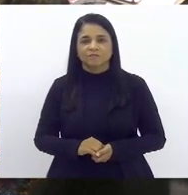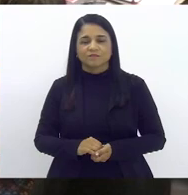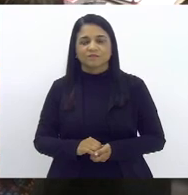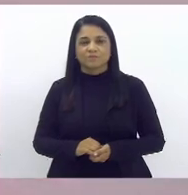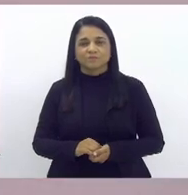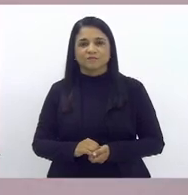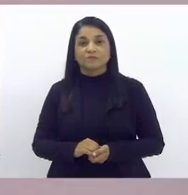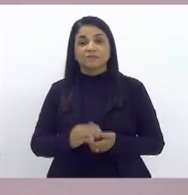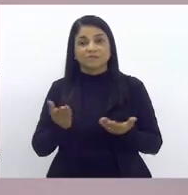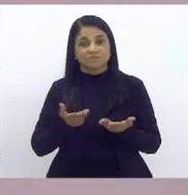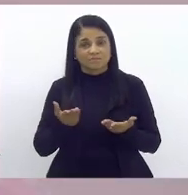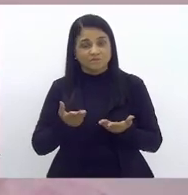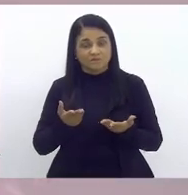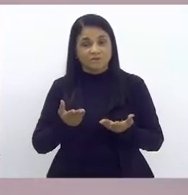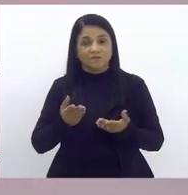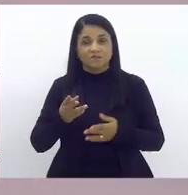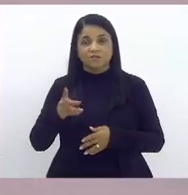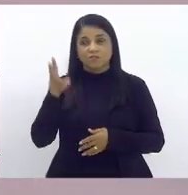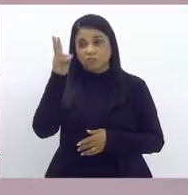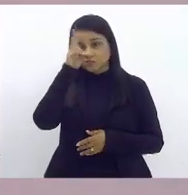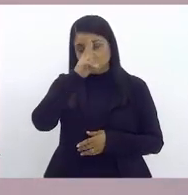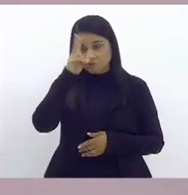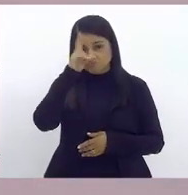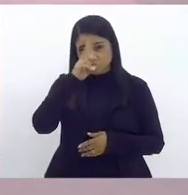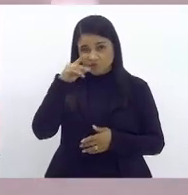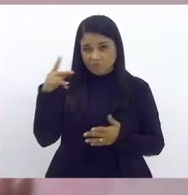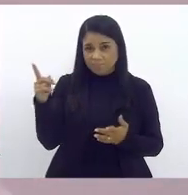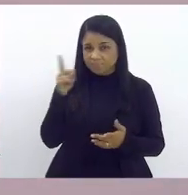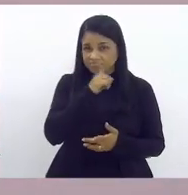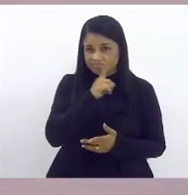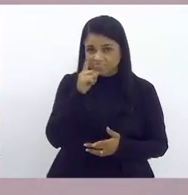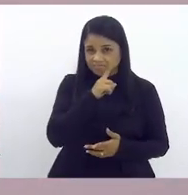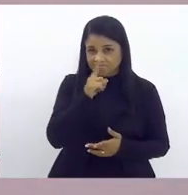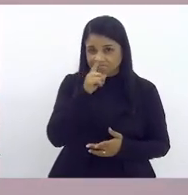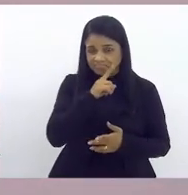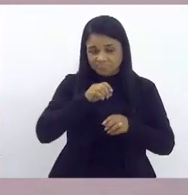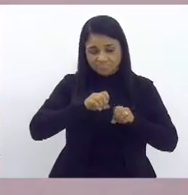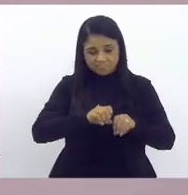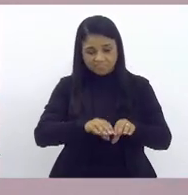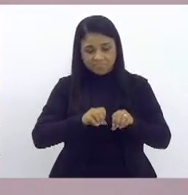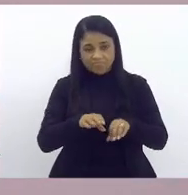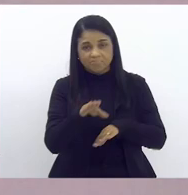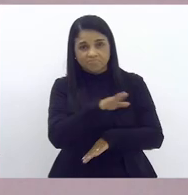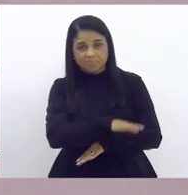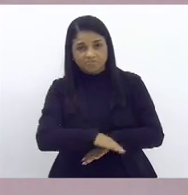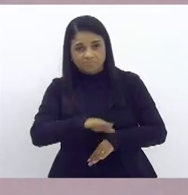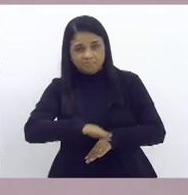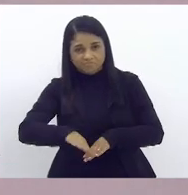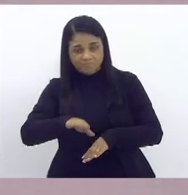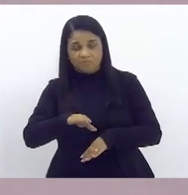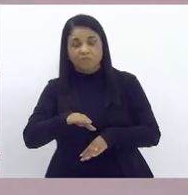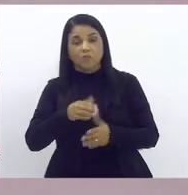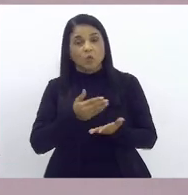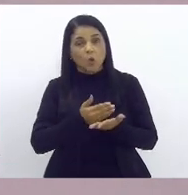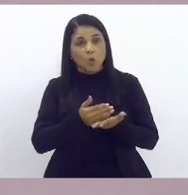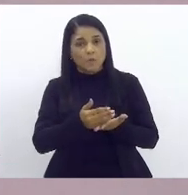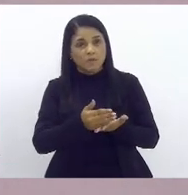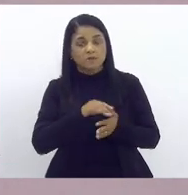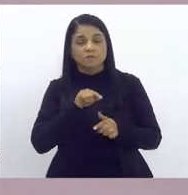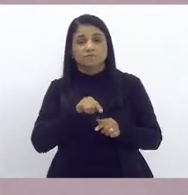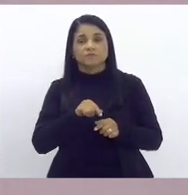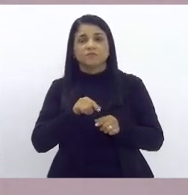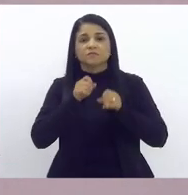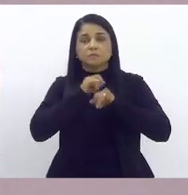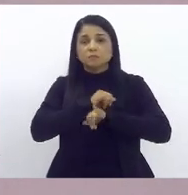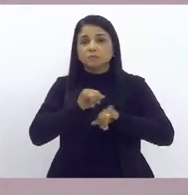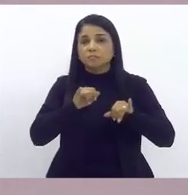nós vemos aqui, um erro histórico na educação infantil, desde o seu início, a gente veio falar de